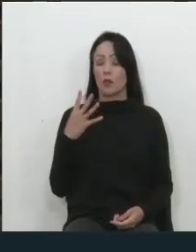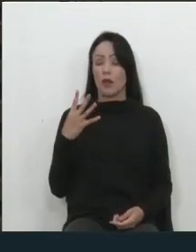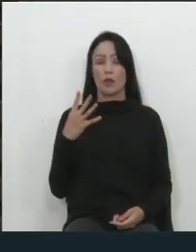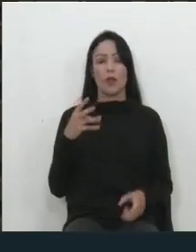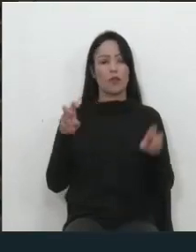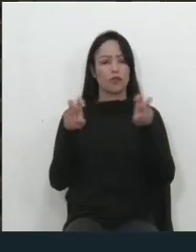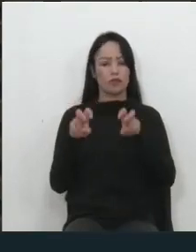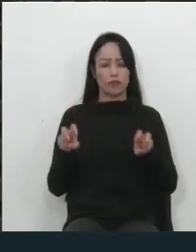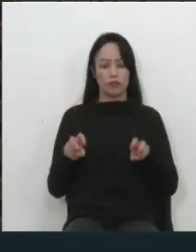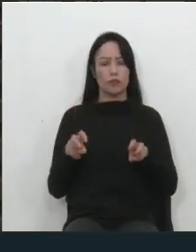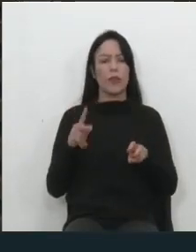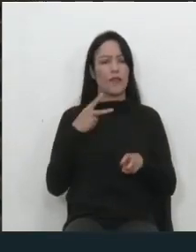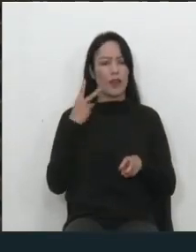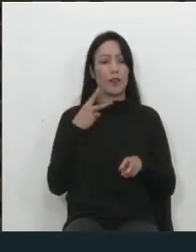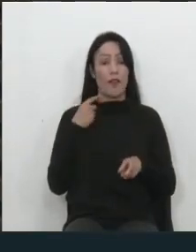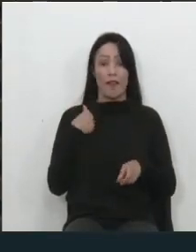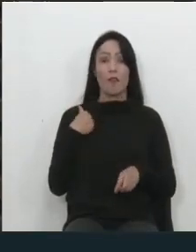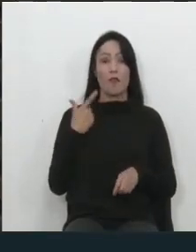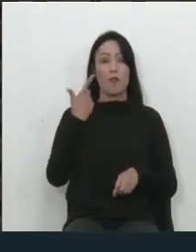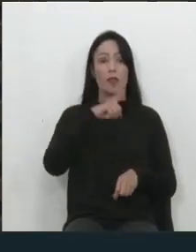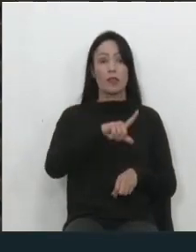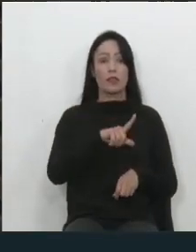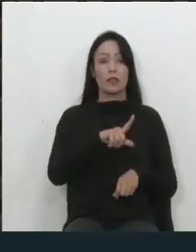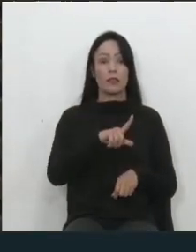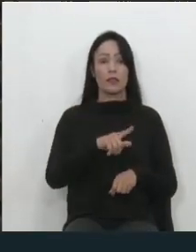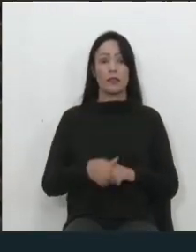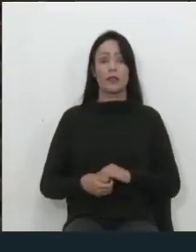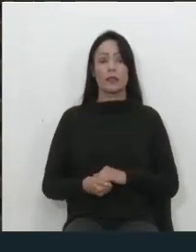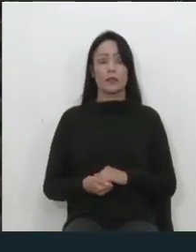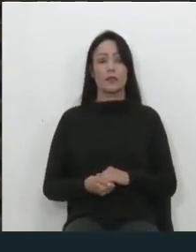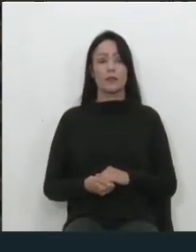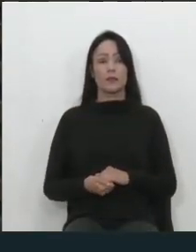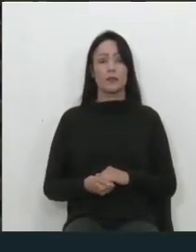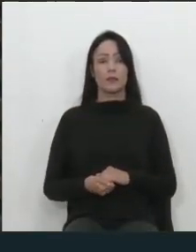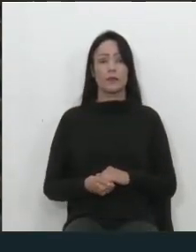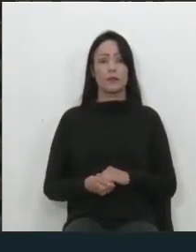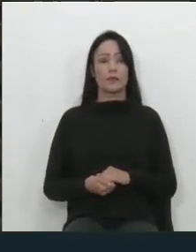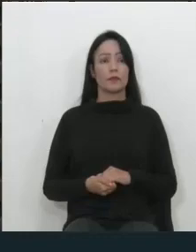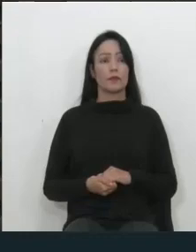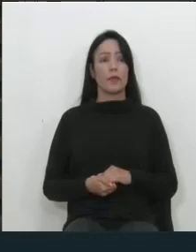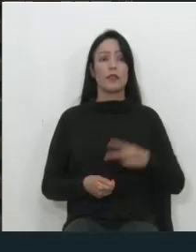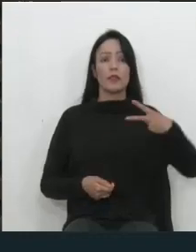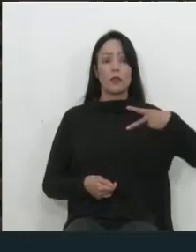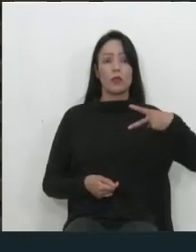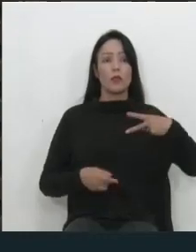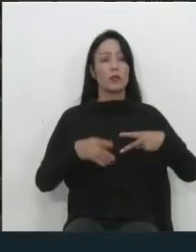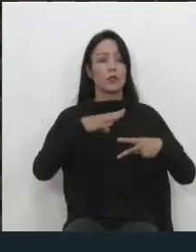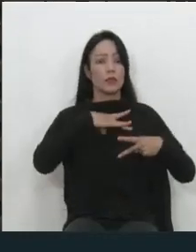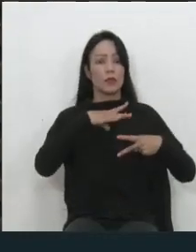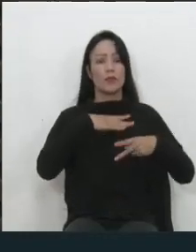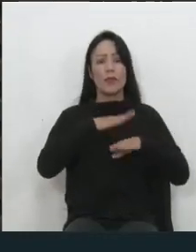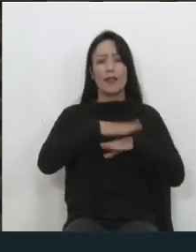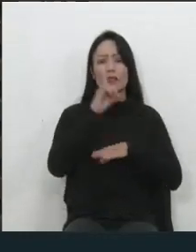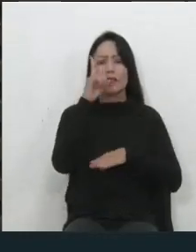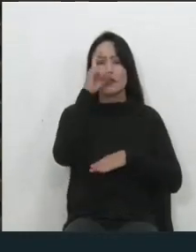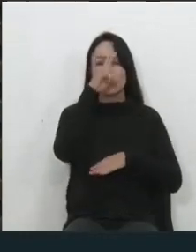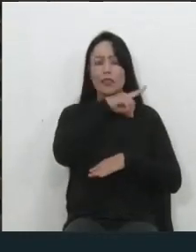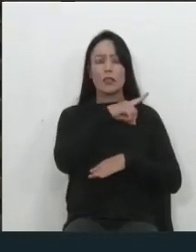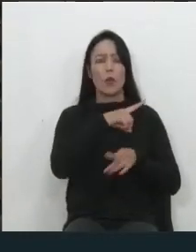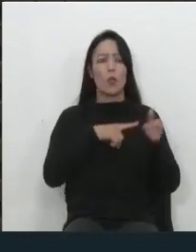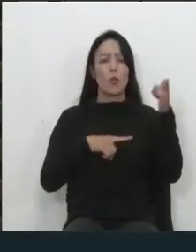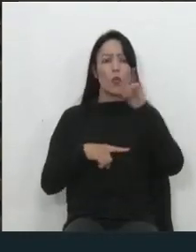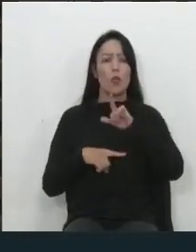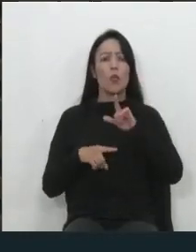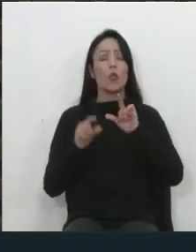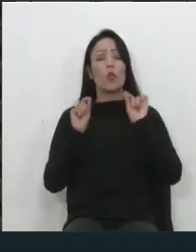dessa casa, dessa edilidade, a segunda cidade mais difícil de se alcançar